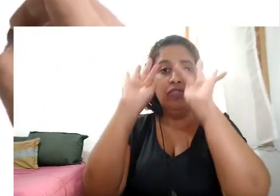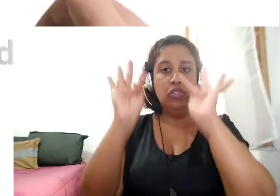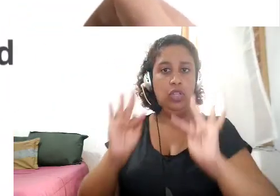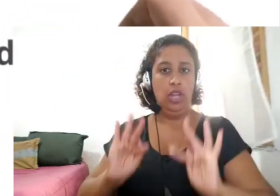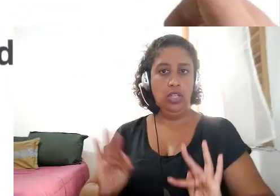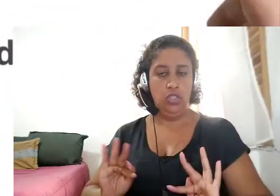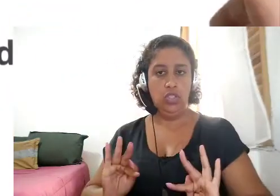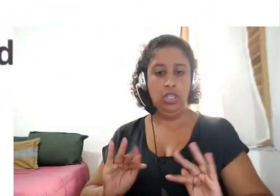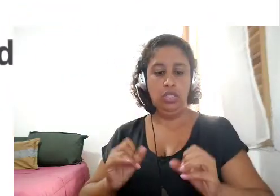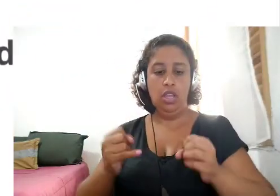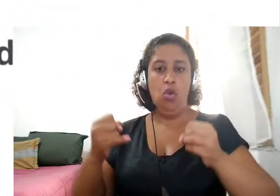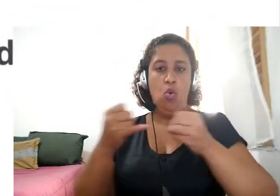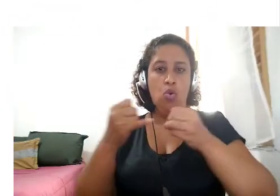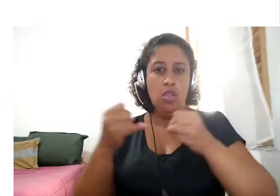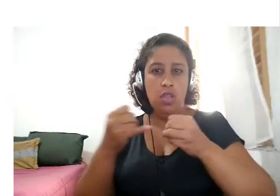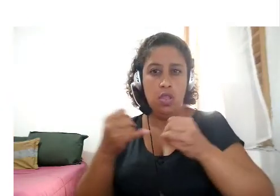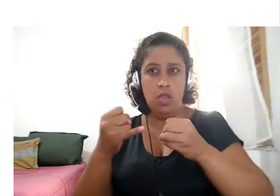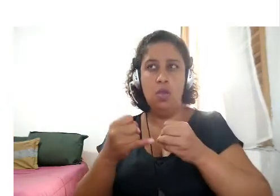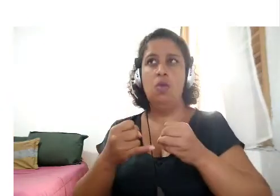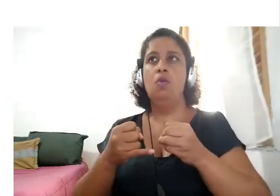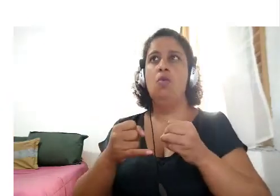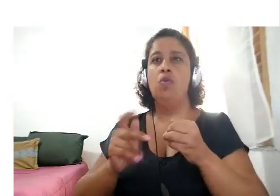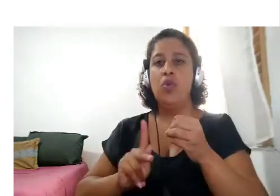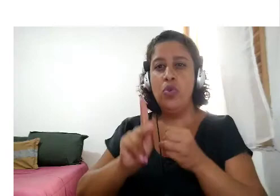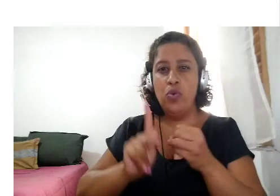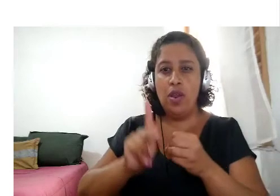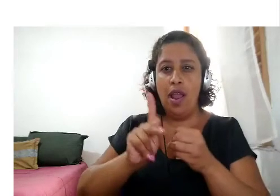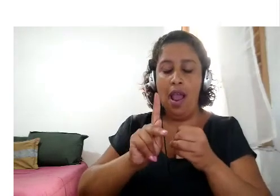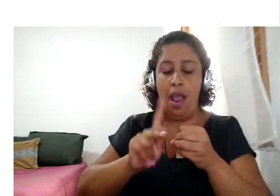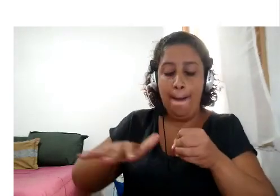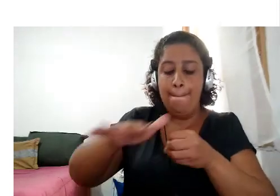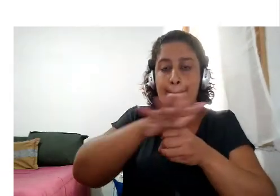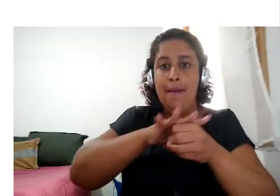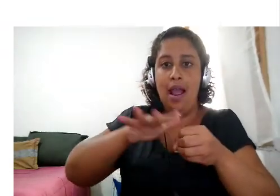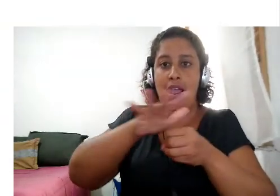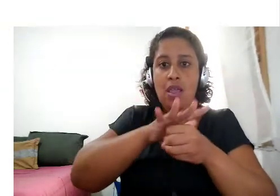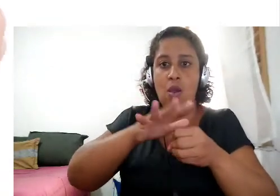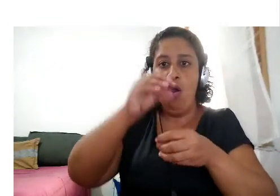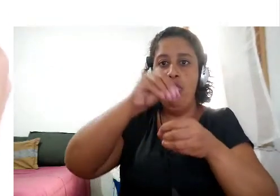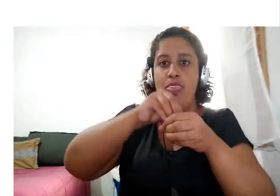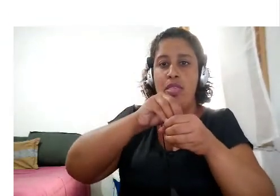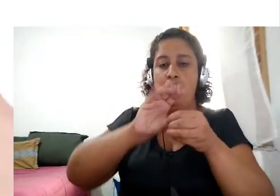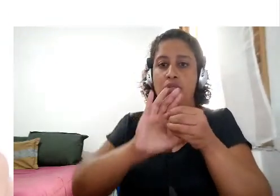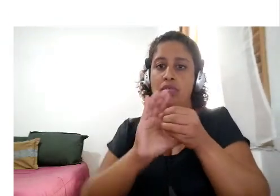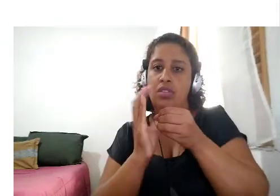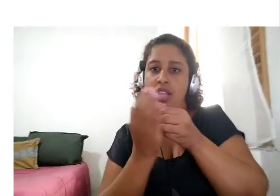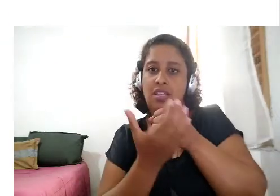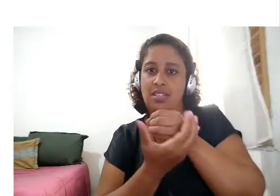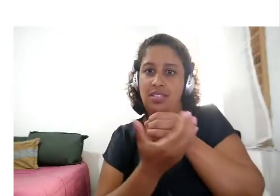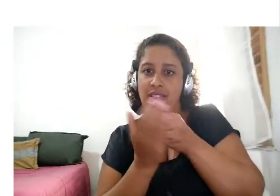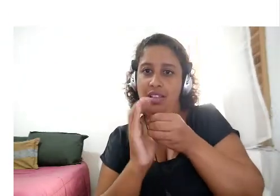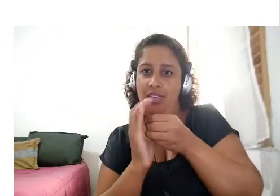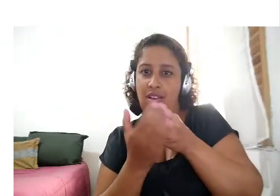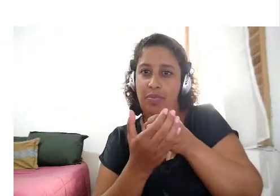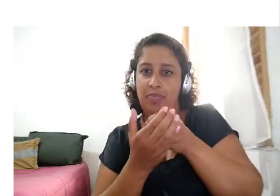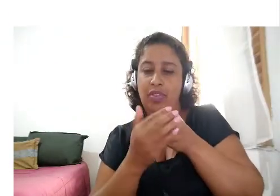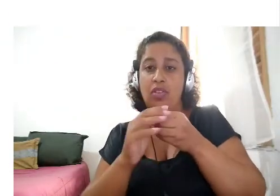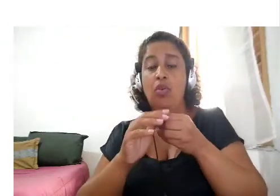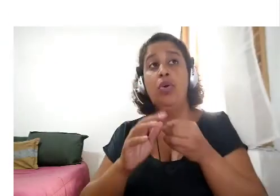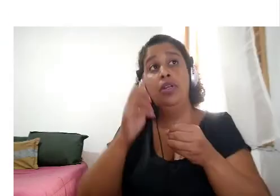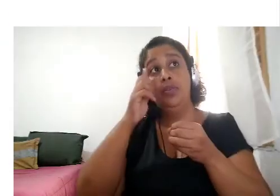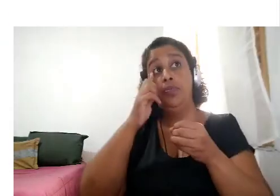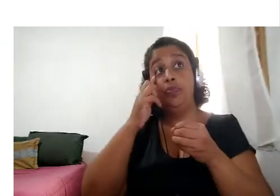da membrana. Analisando esse gráfico de potencial de ação, é possível perceber a presença dos dois tipos